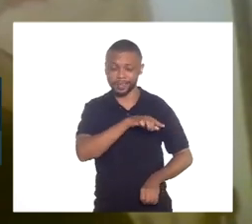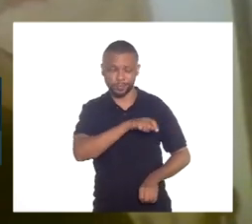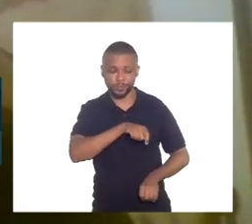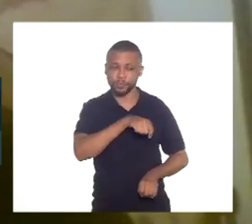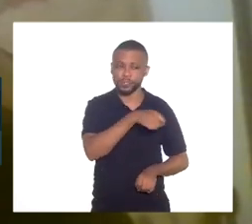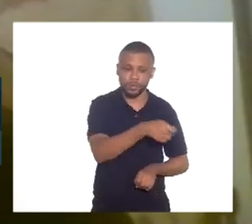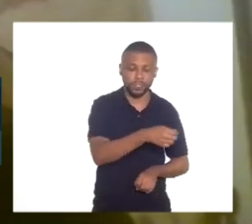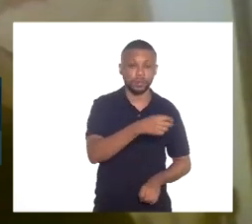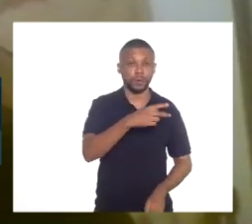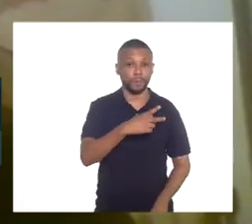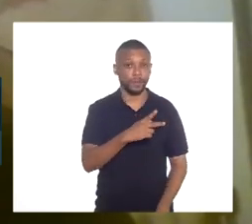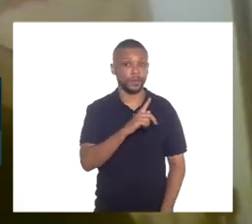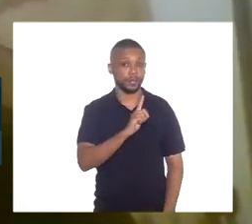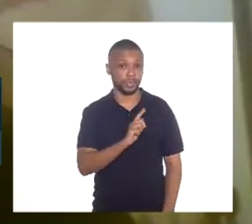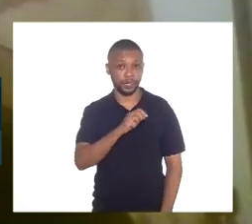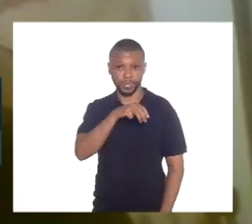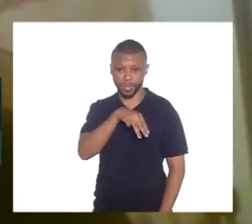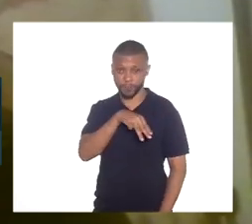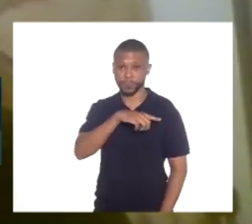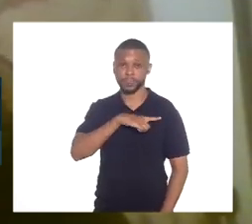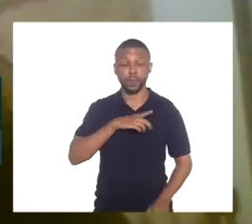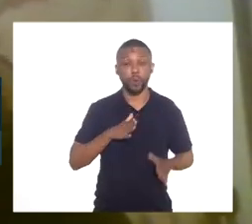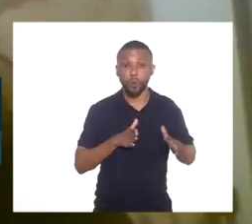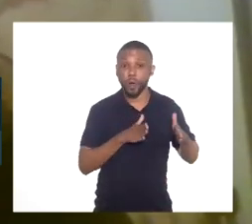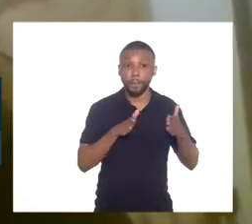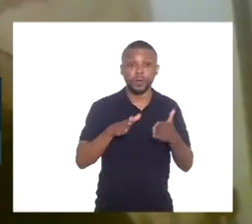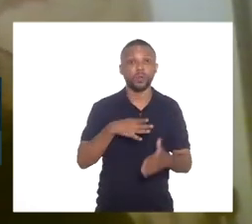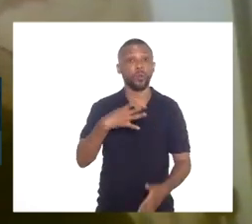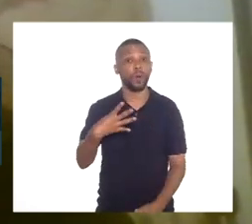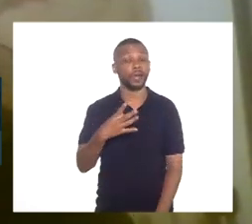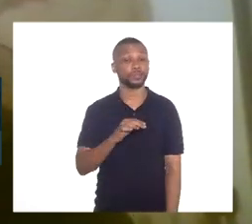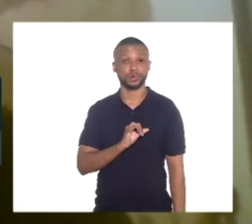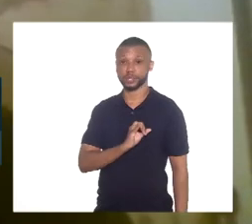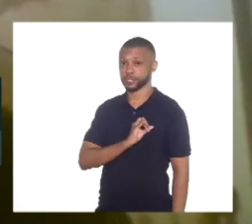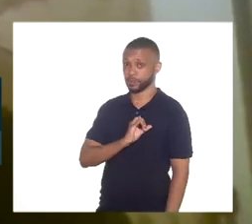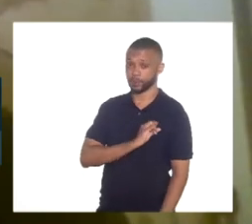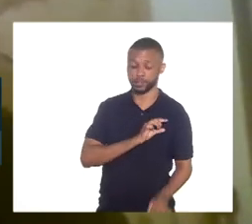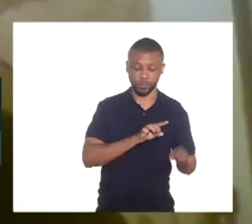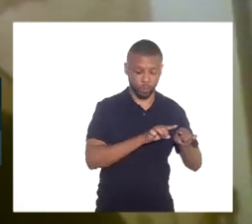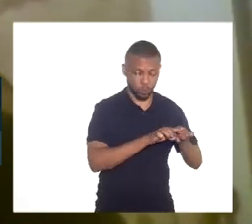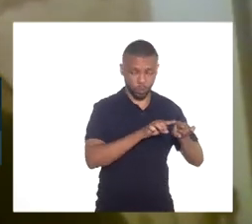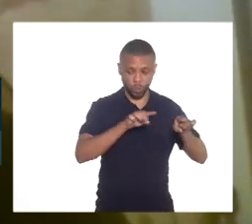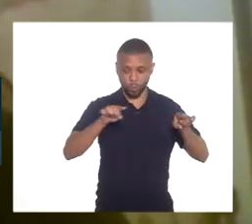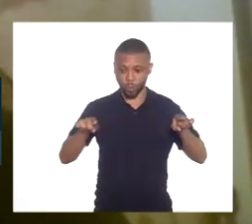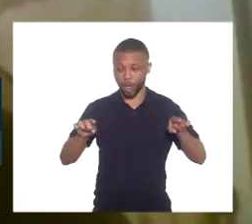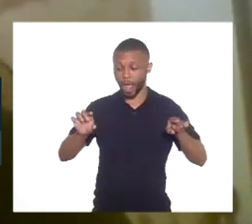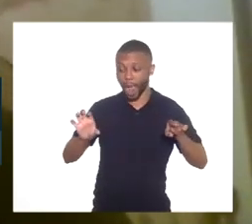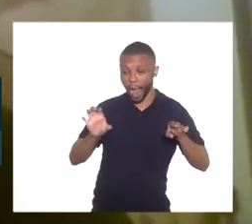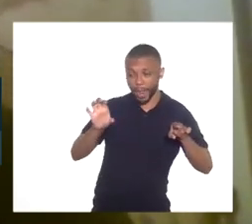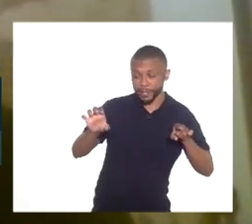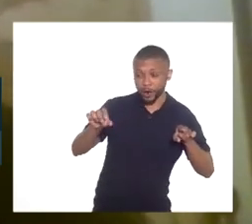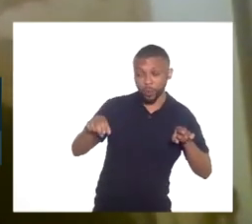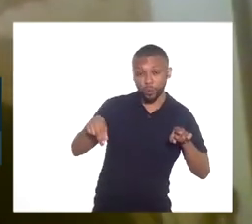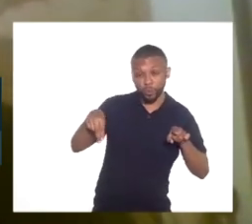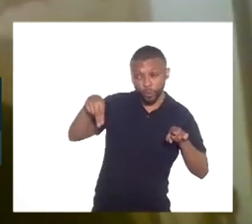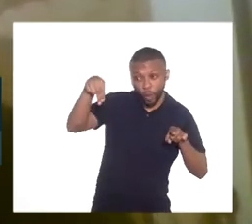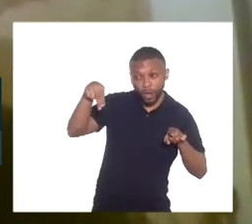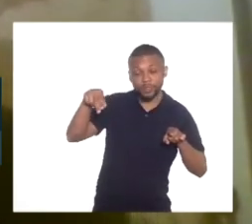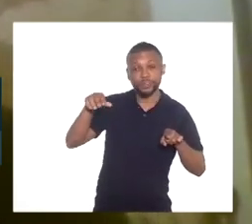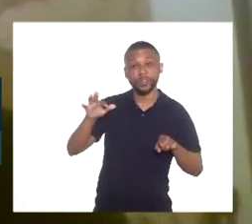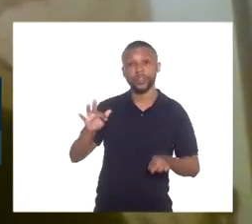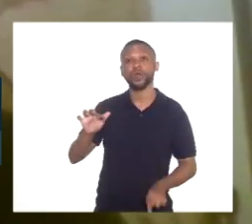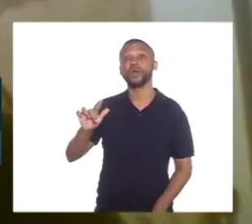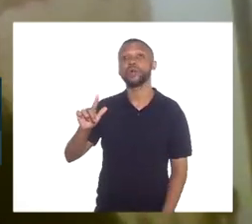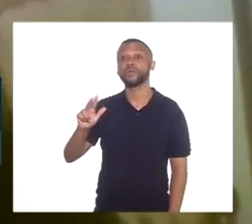ao PGN, que sai da Rota 4, em Itaboraí, ao Norte Fluminense. Está sendo chamado de